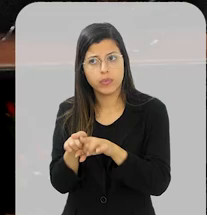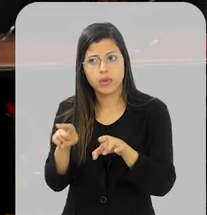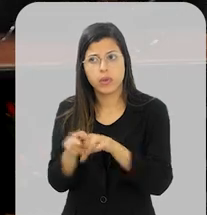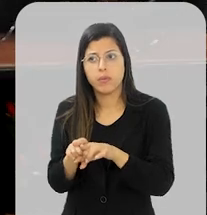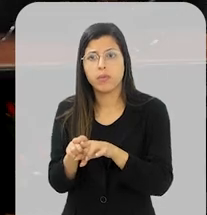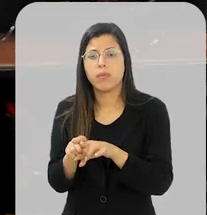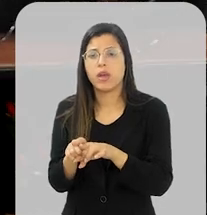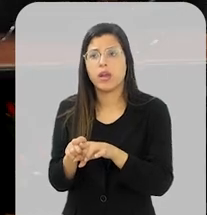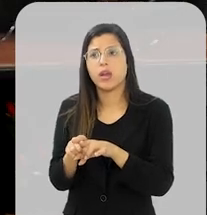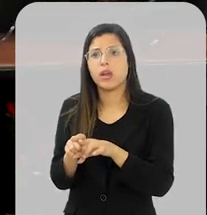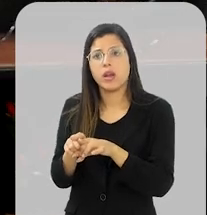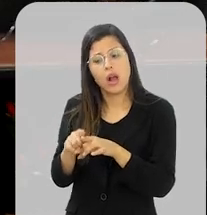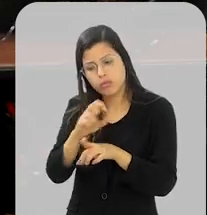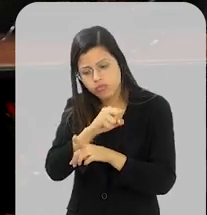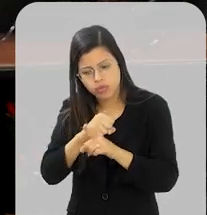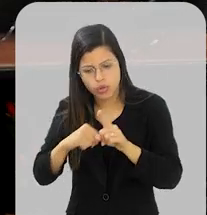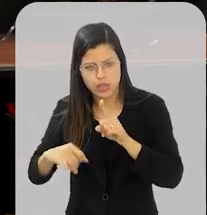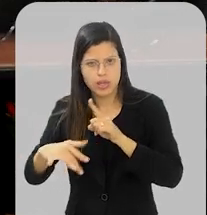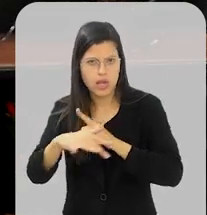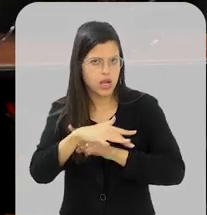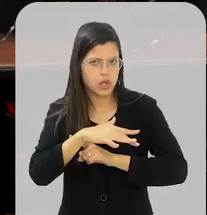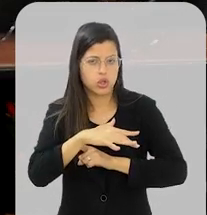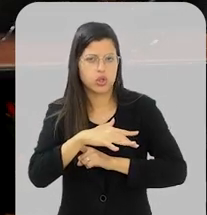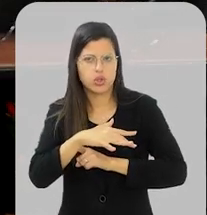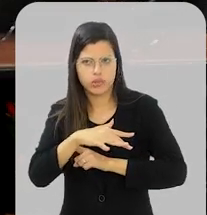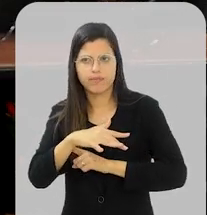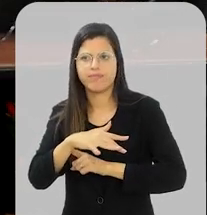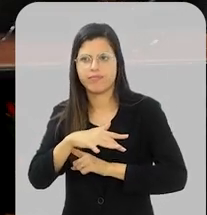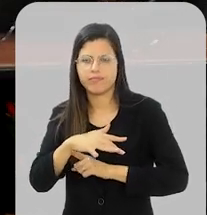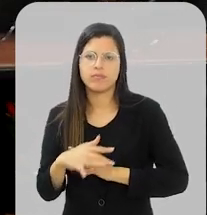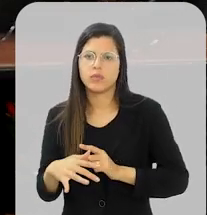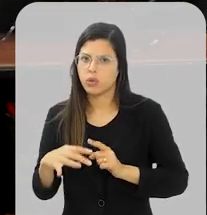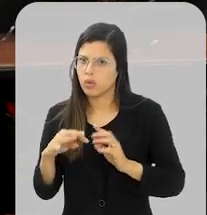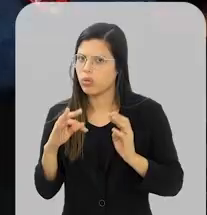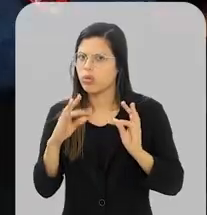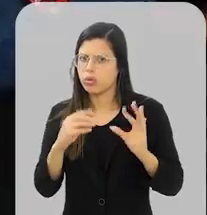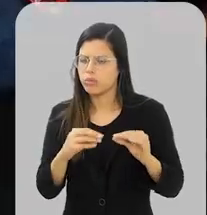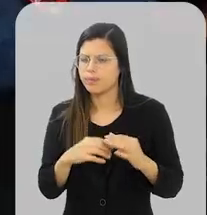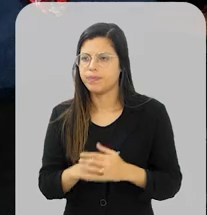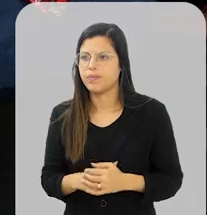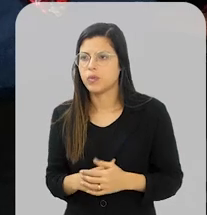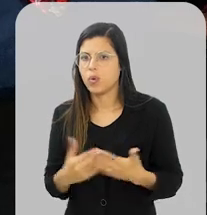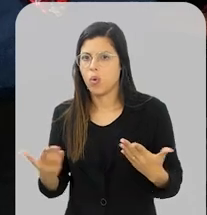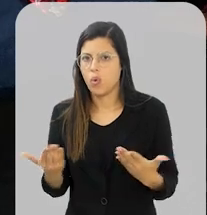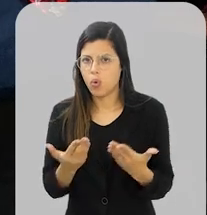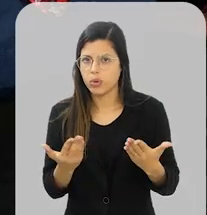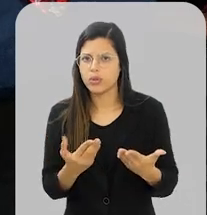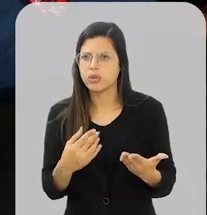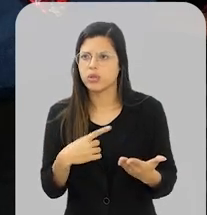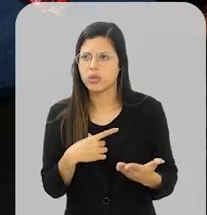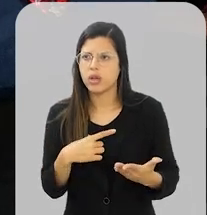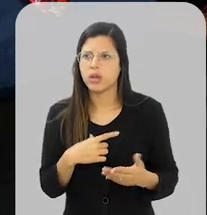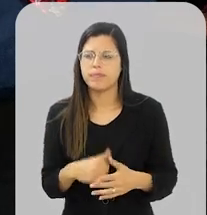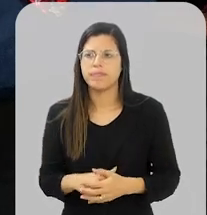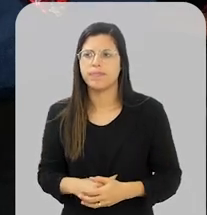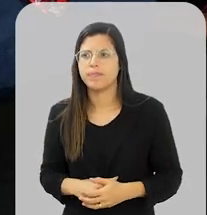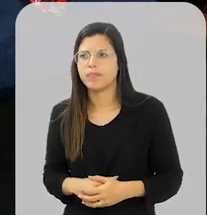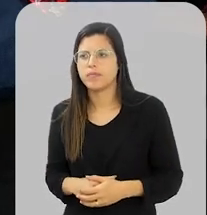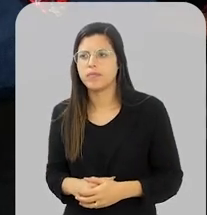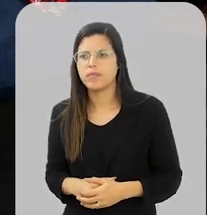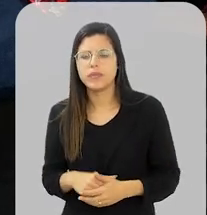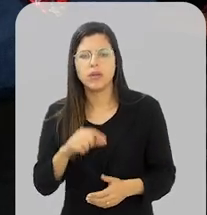também ao dia a dia da sociedade. Sim, que hoje, como um todo, né? Como um todo, que hoje existe